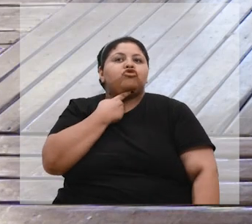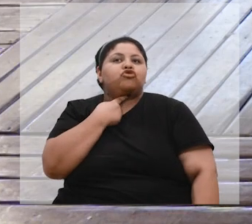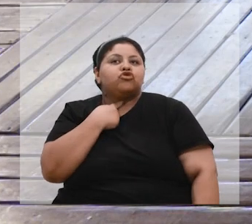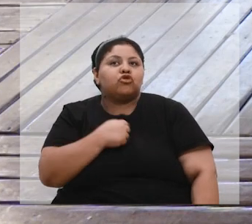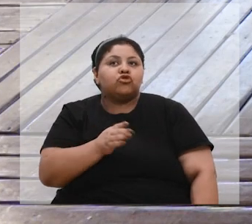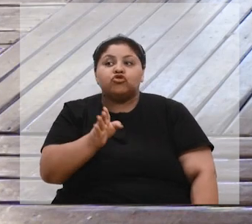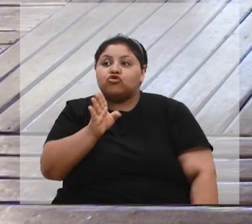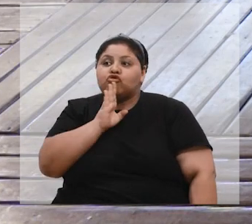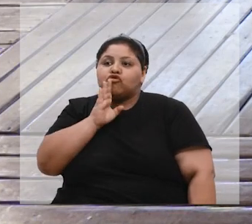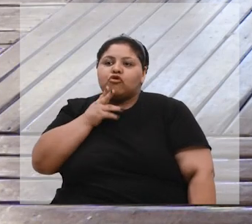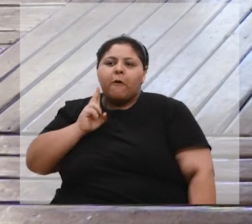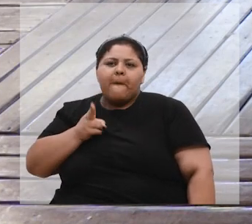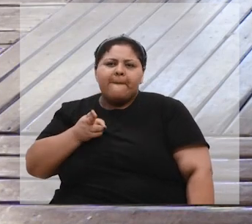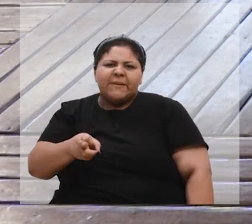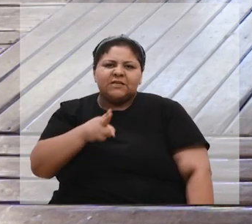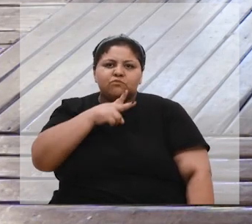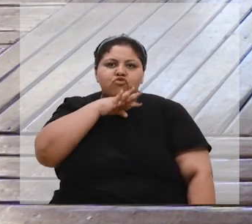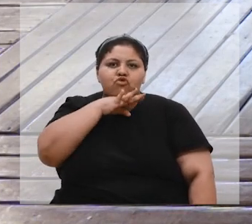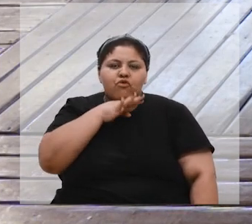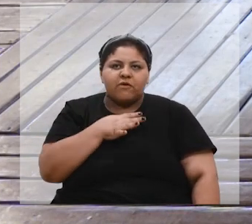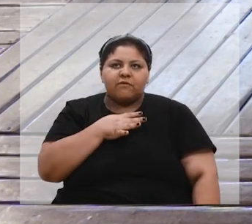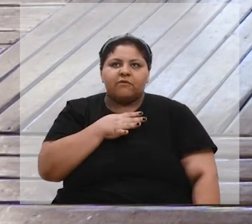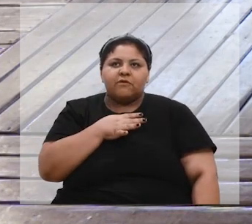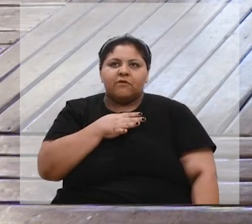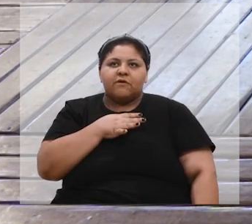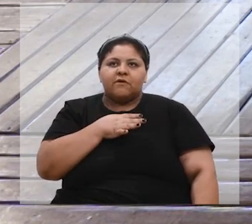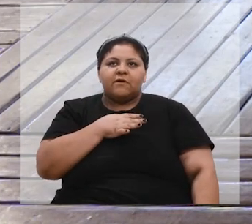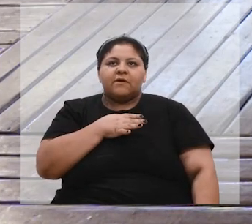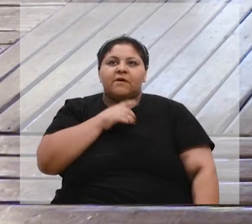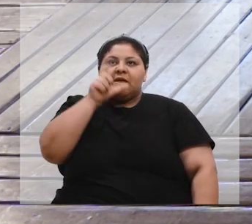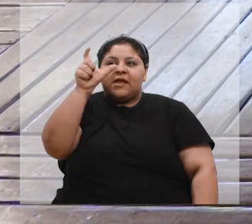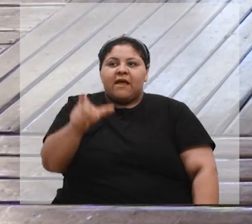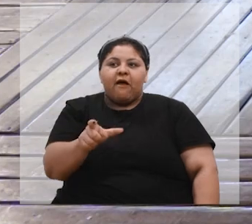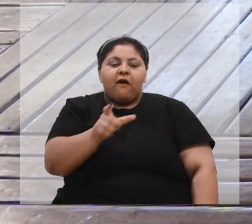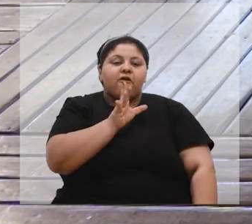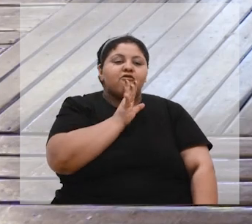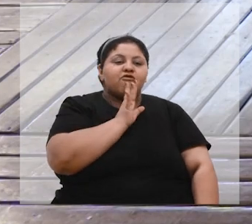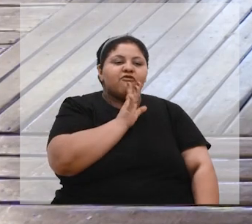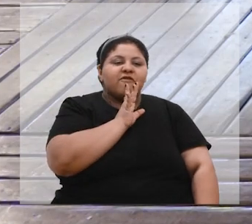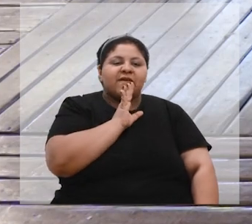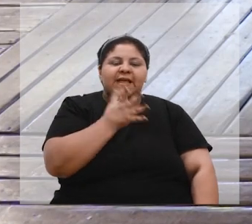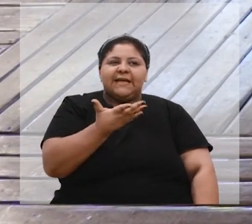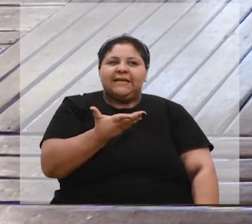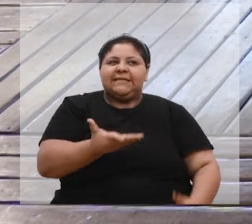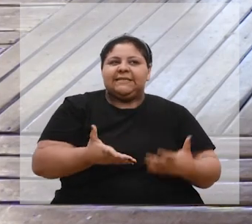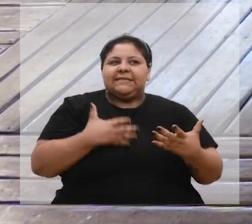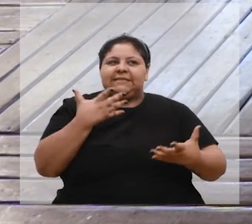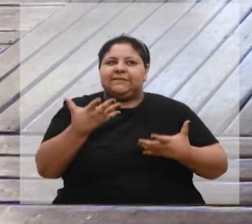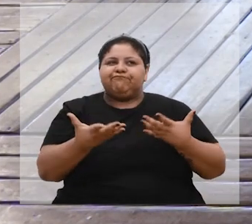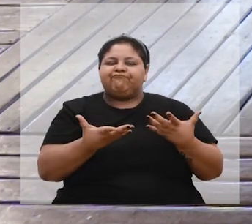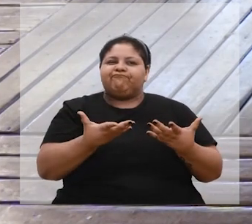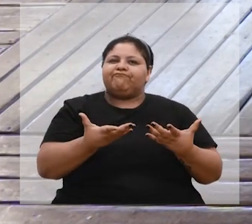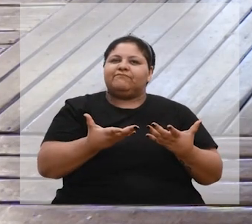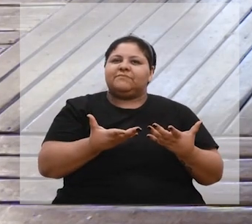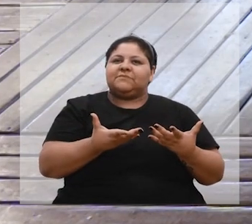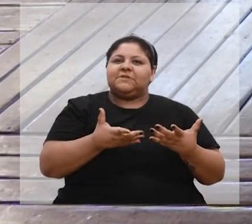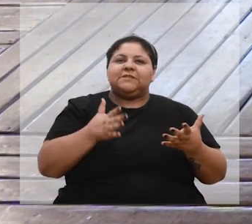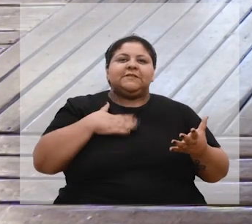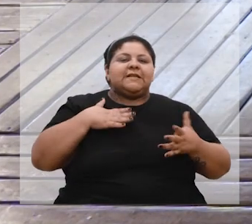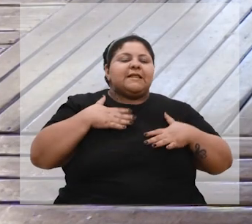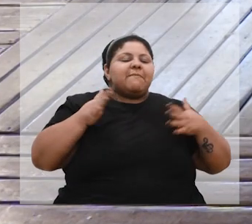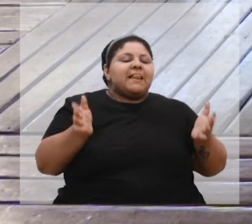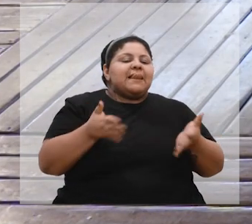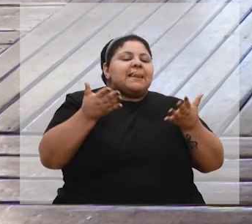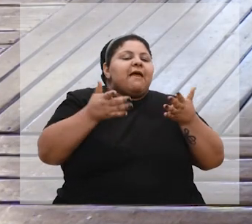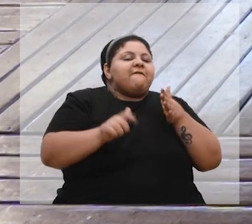desconhecida. E a gente gosta muito daquilo que é conhecido, mesmo que seja muito ruim. O fato de alguma coisa ser conhecida, ela de alguma maneira,